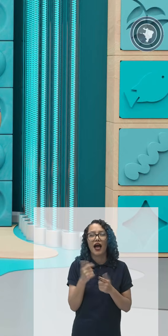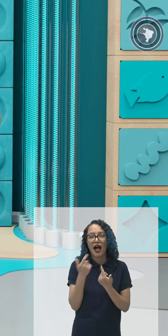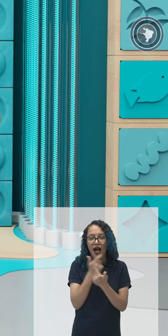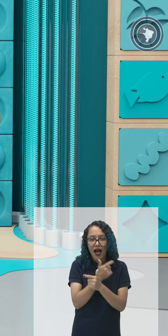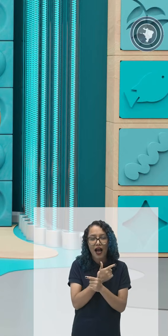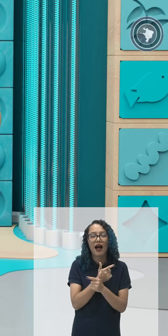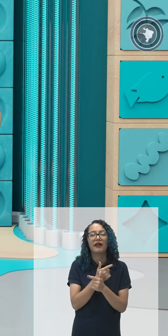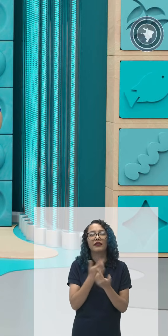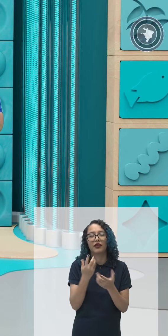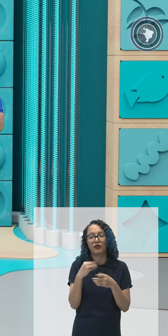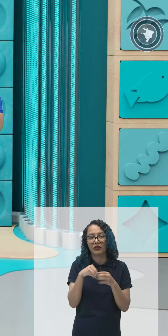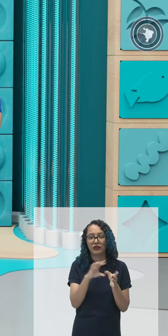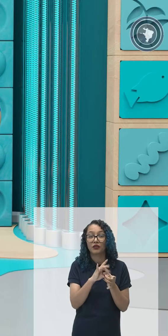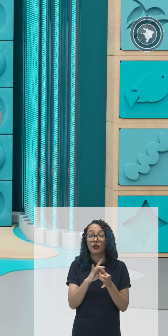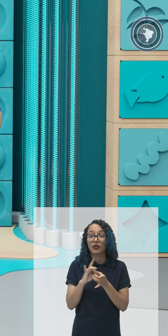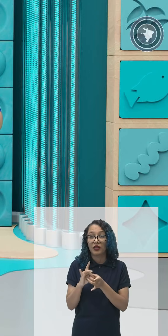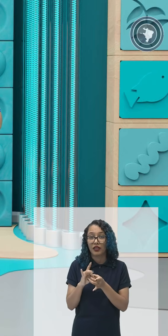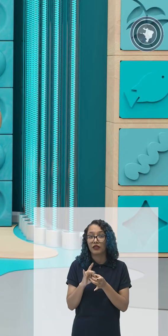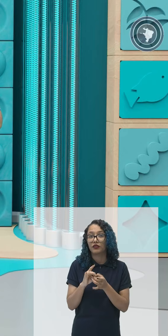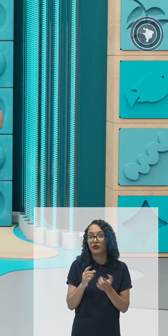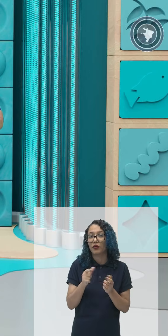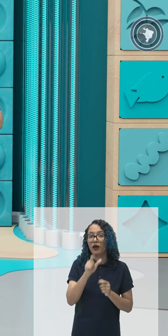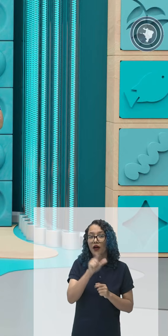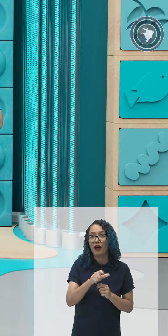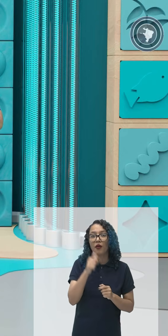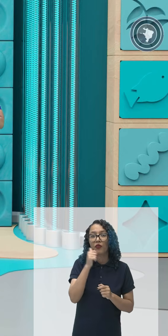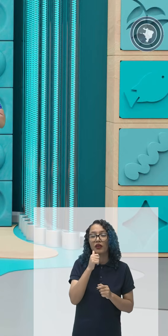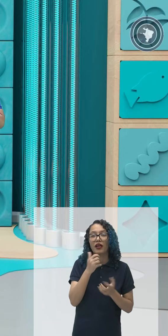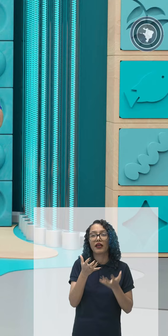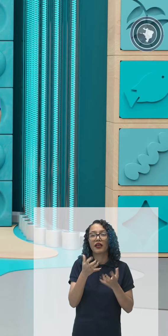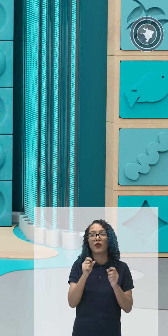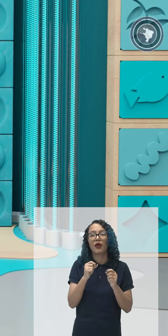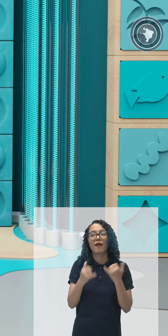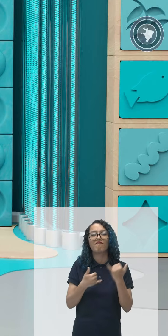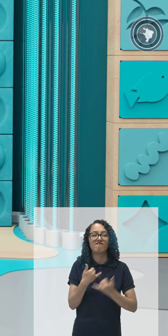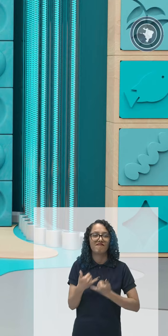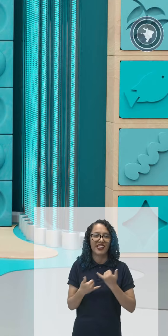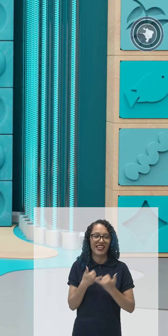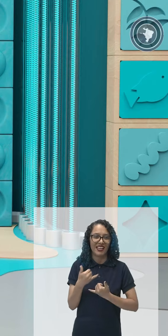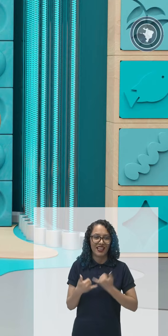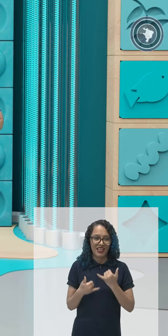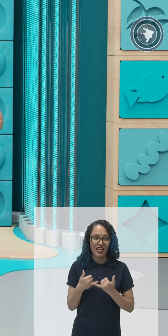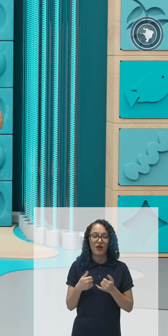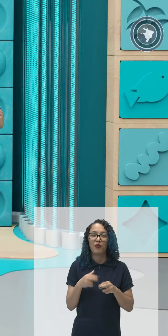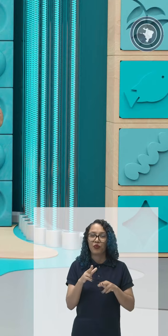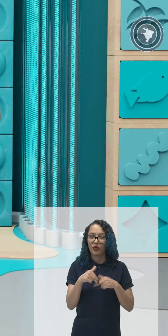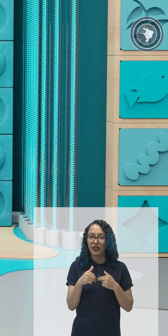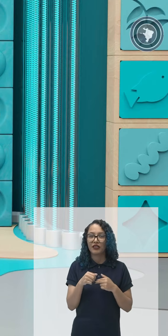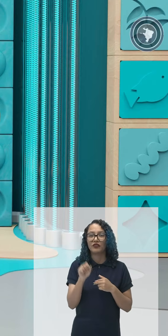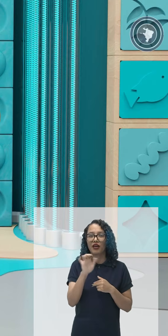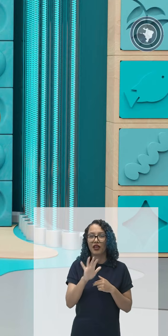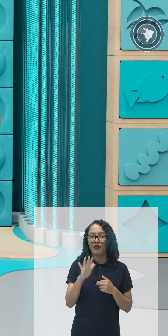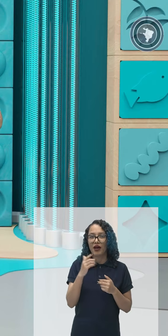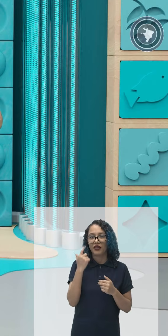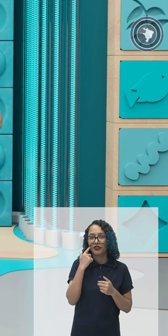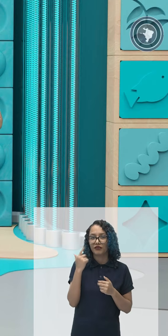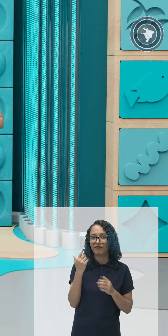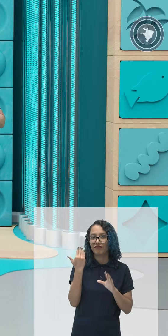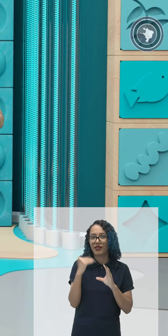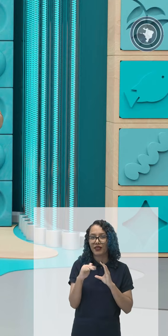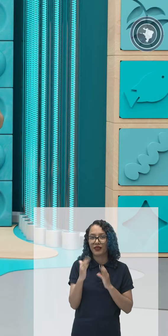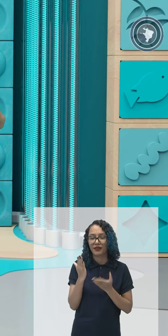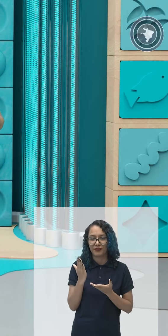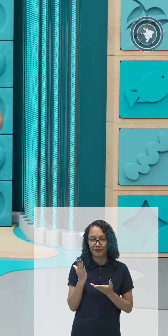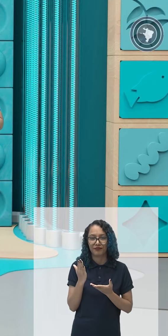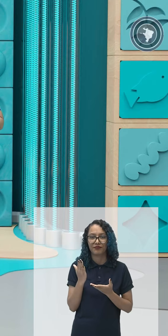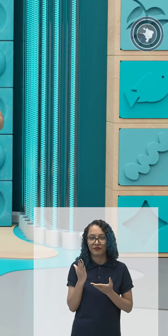a personagem, a amiga, quis fazer uma brincadeira com a Ju e enviou esse meme para